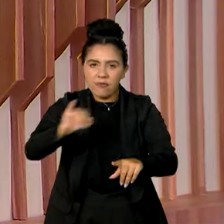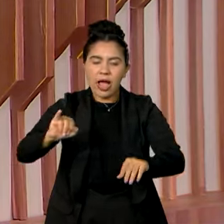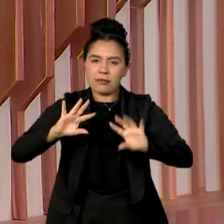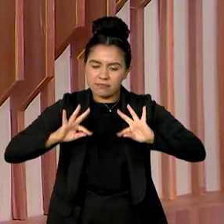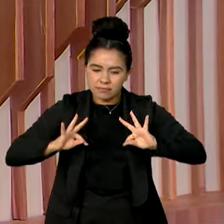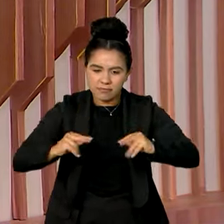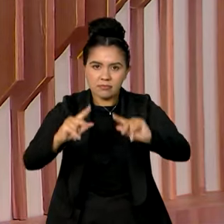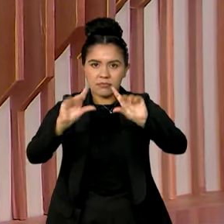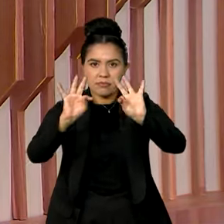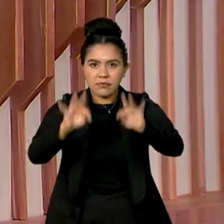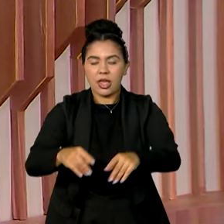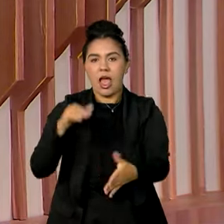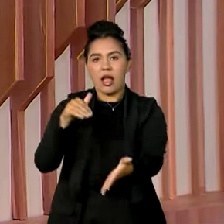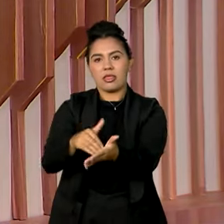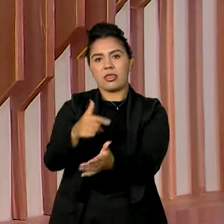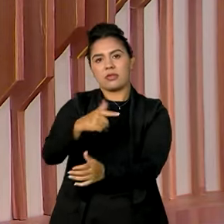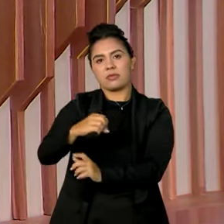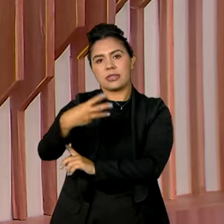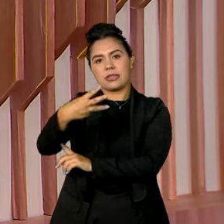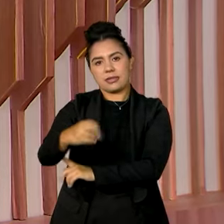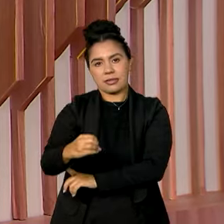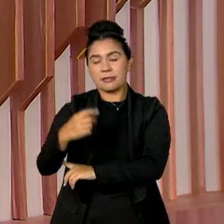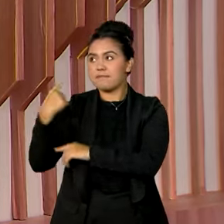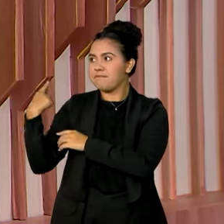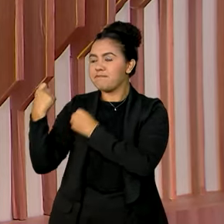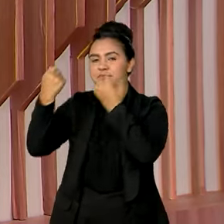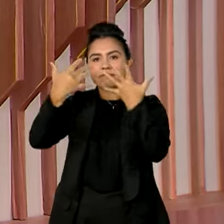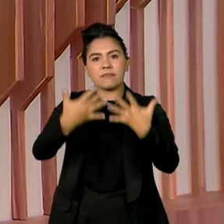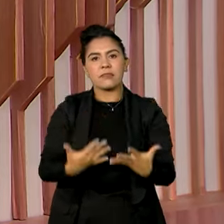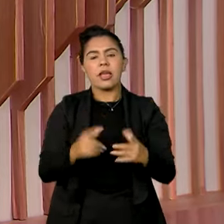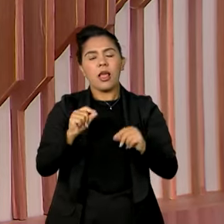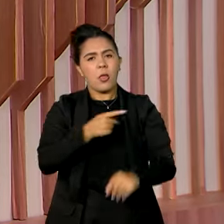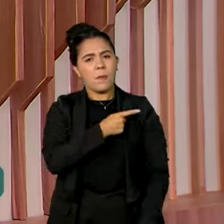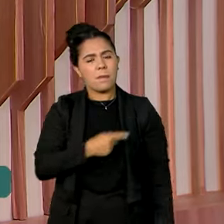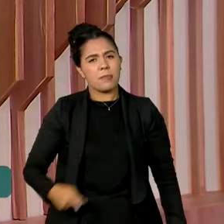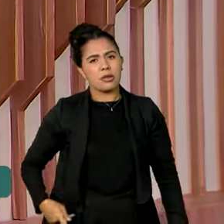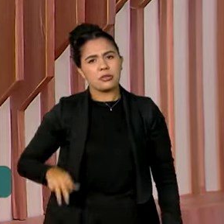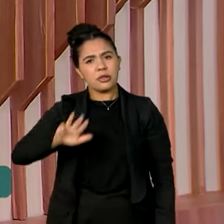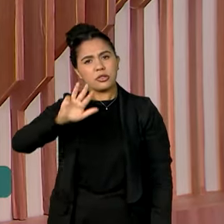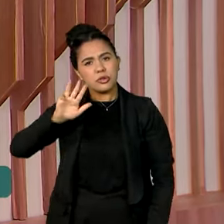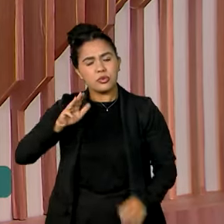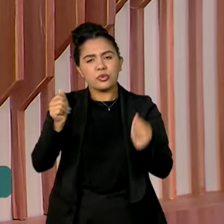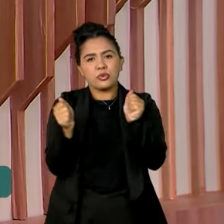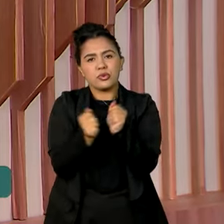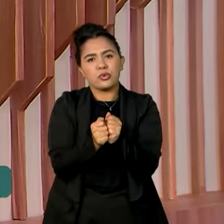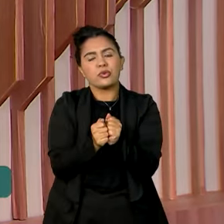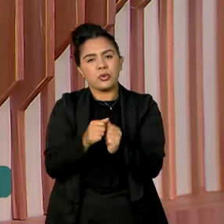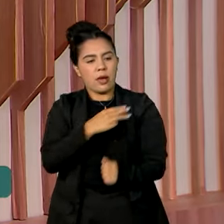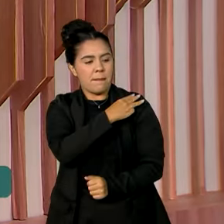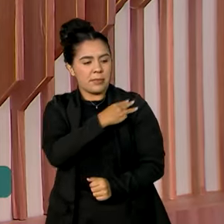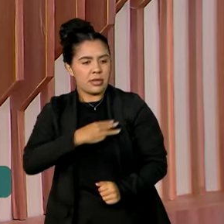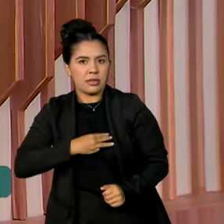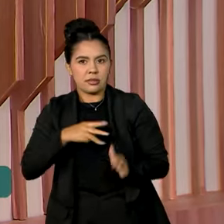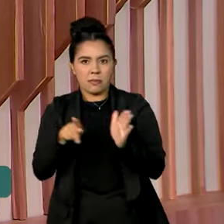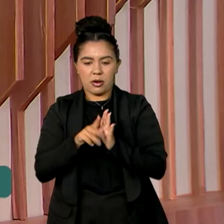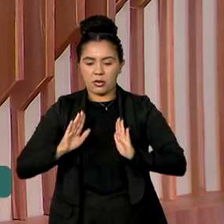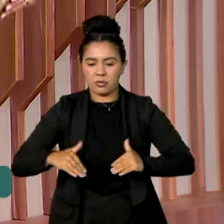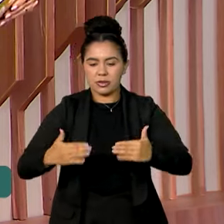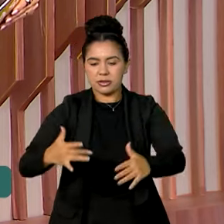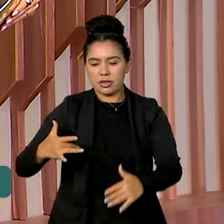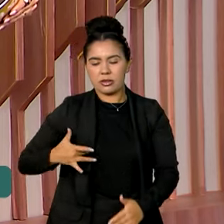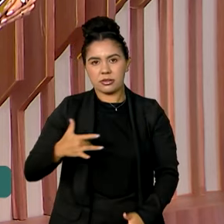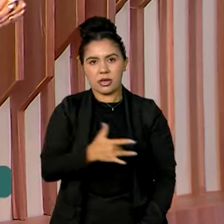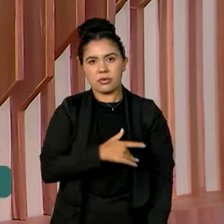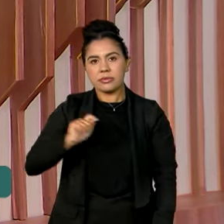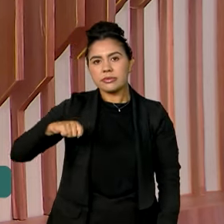2030. E ainda no G20, o presidente Lula e a ministra da Saúde, Nísia Trindade, anunciaram ao